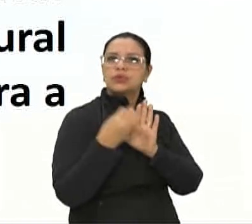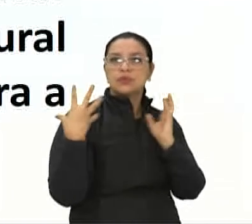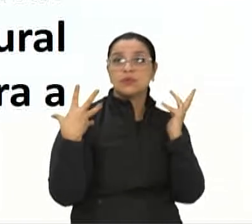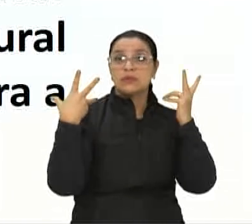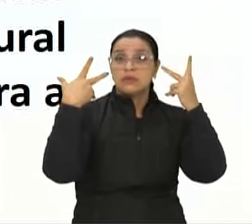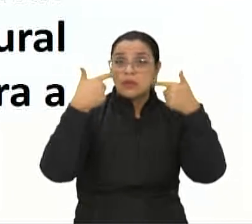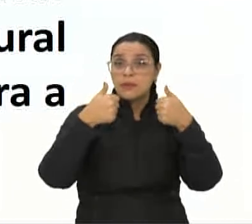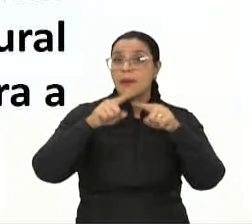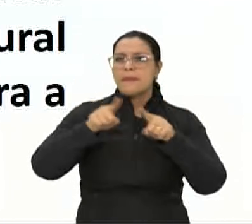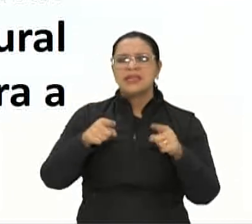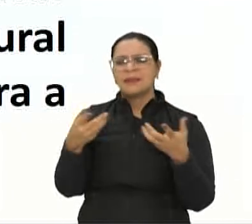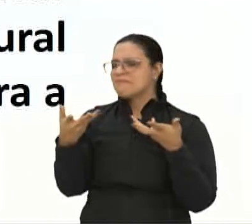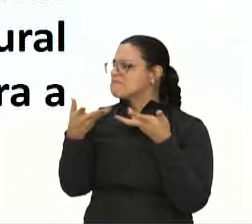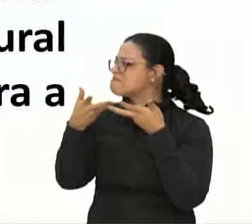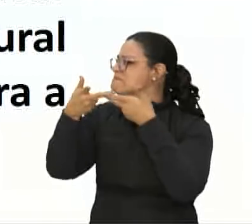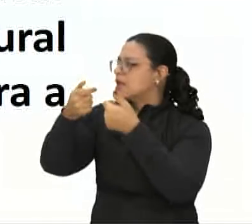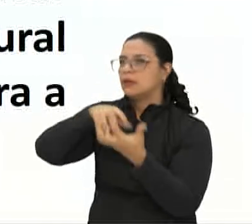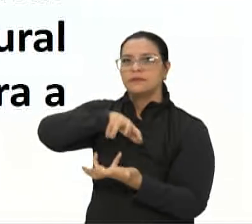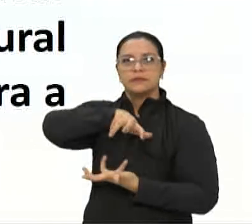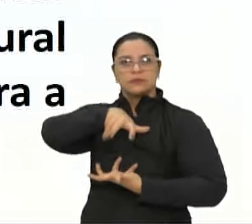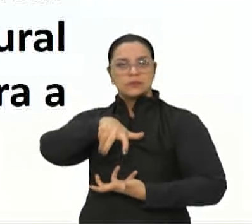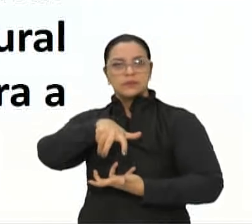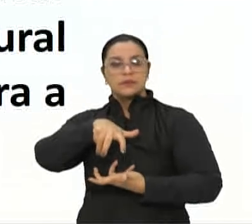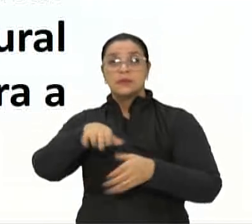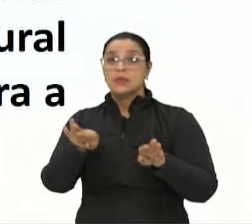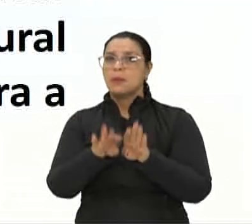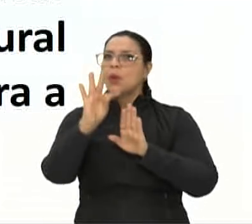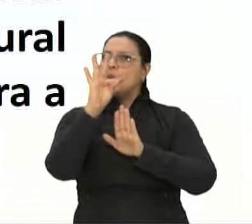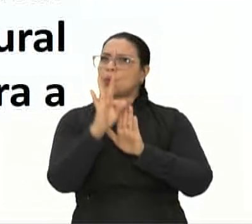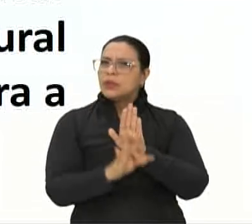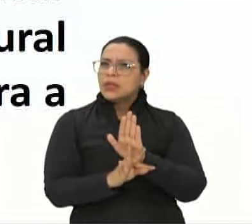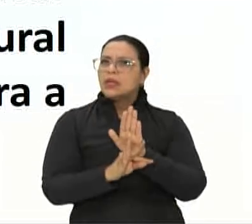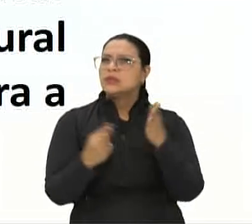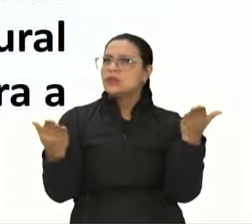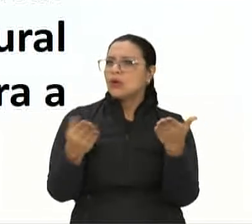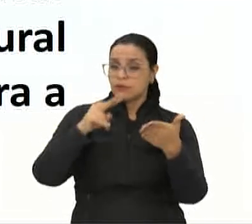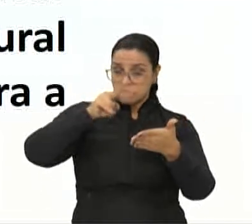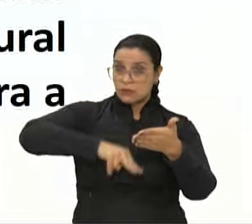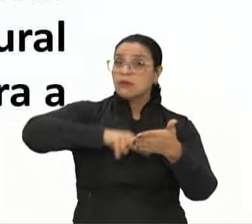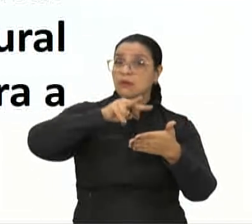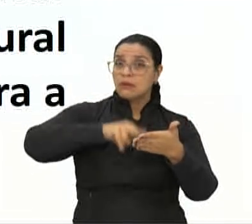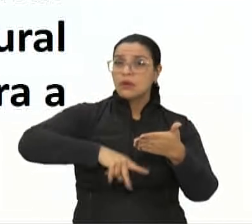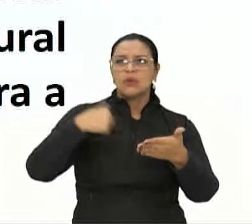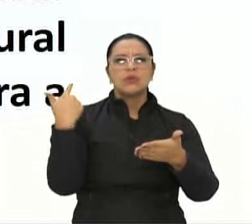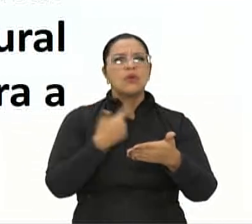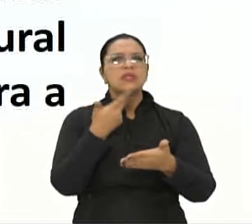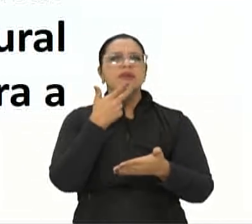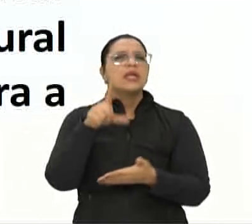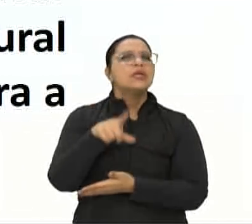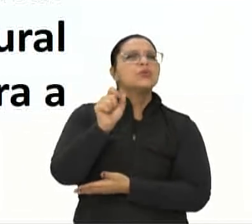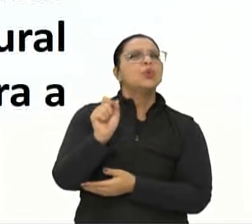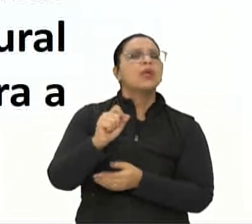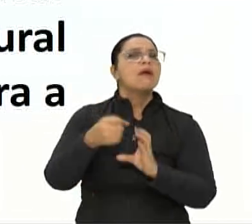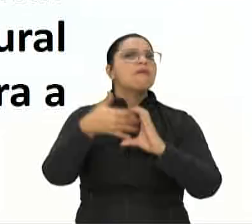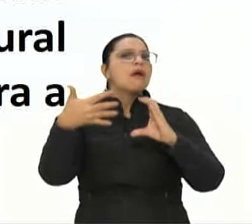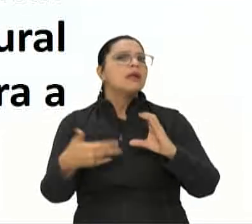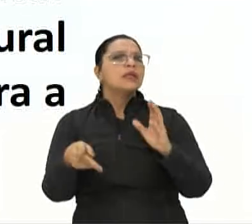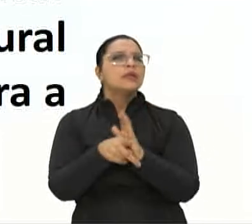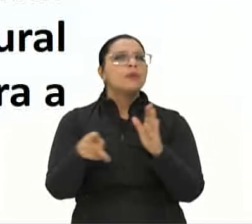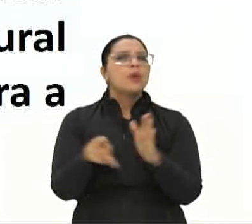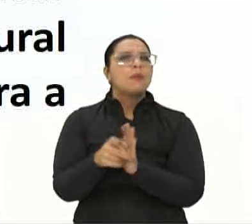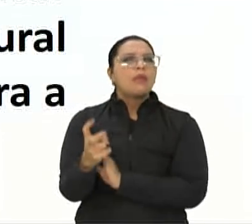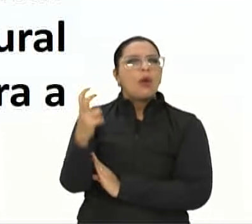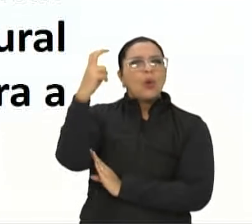animais, maravilha do mundo. A partir do texto citado, podemos destacar que aspectos do